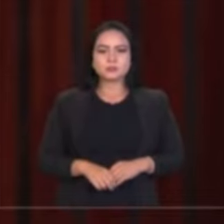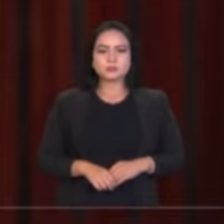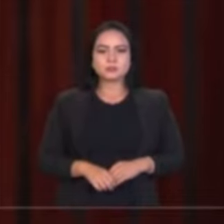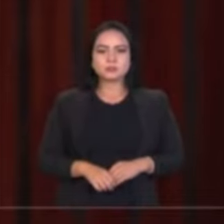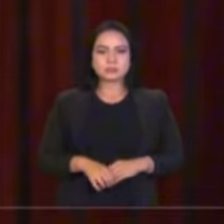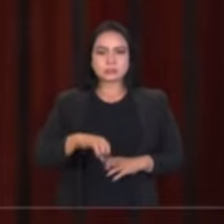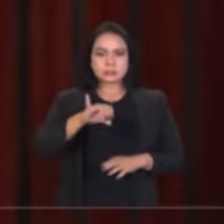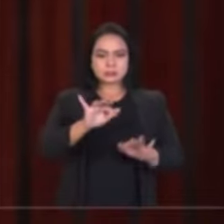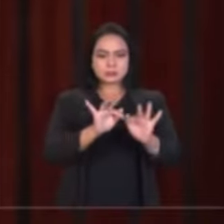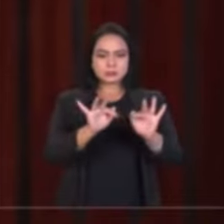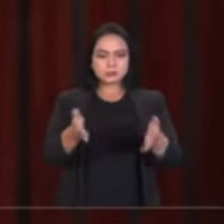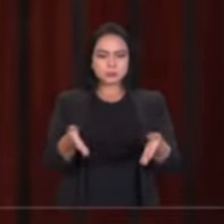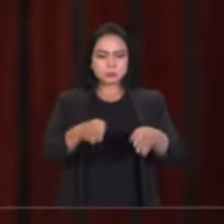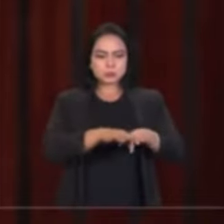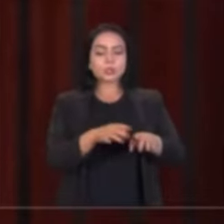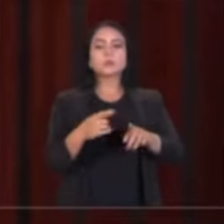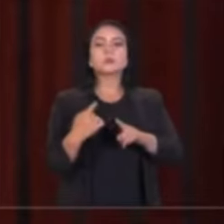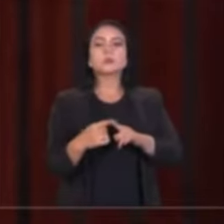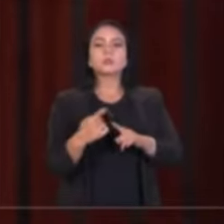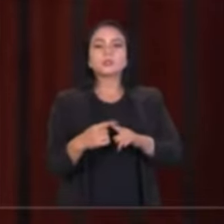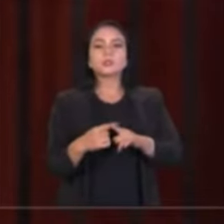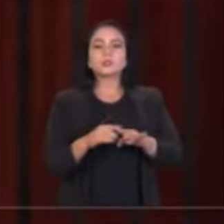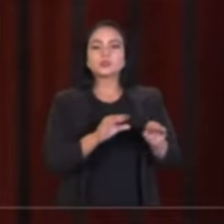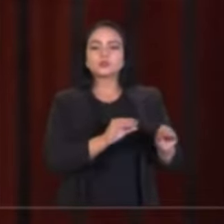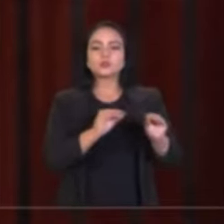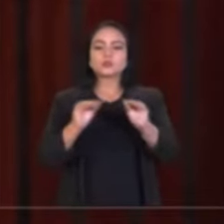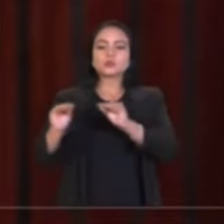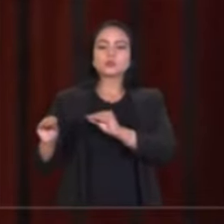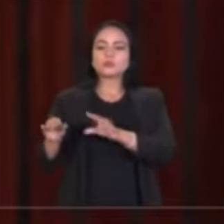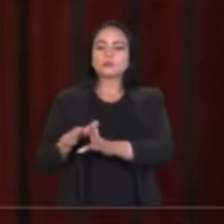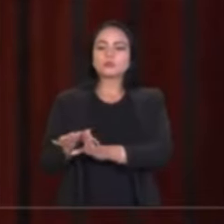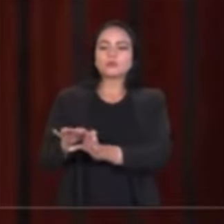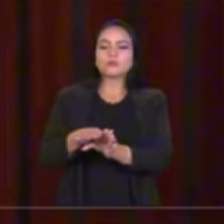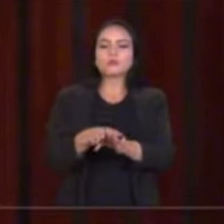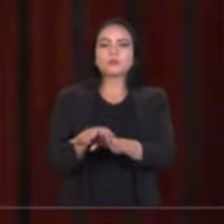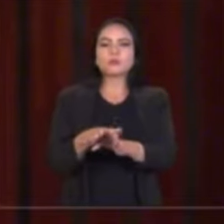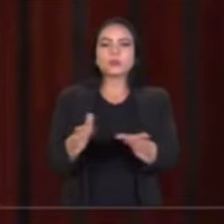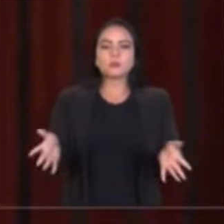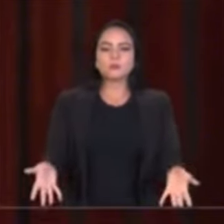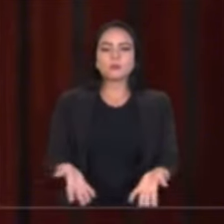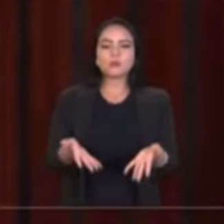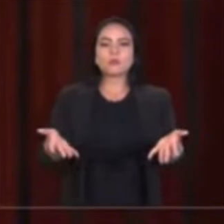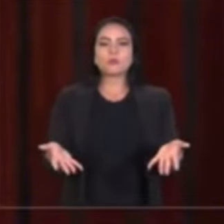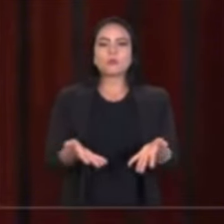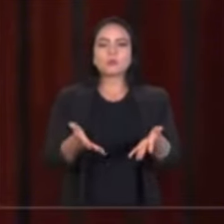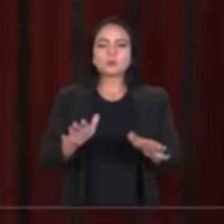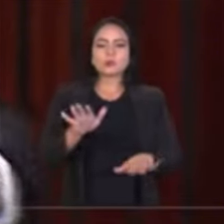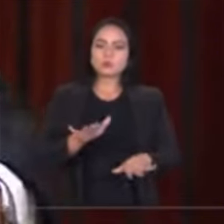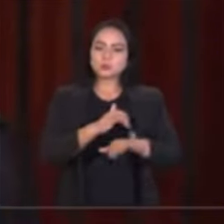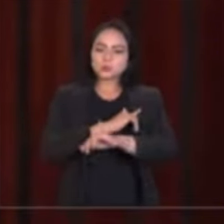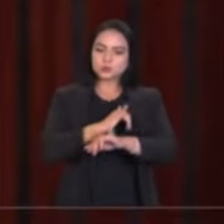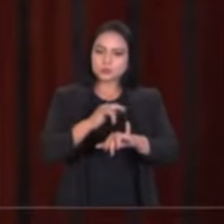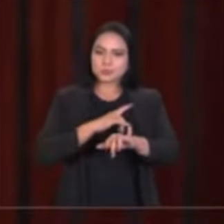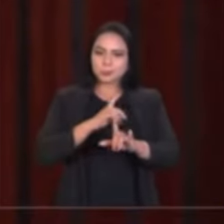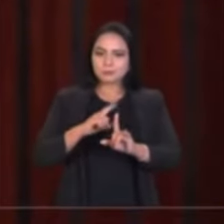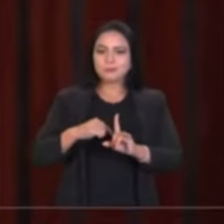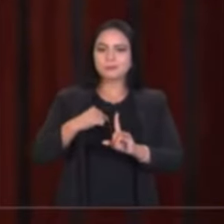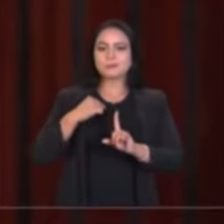Se são meros repositórios, por que direcionam, impulsionando determinadas notícias que dão